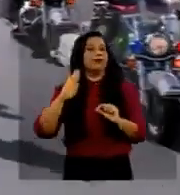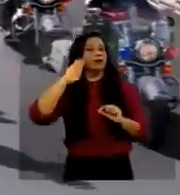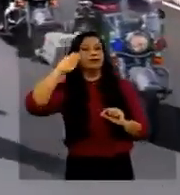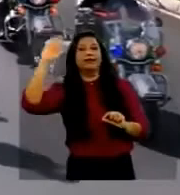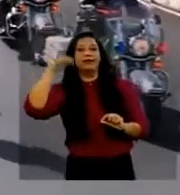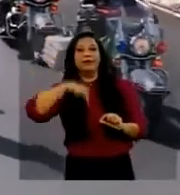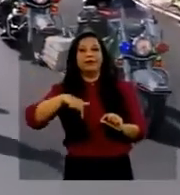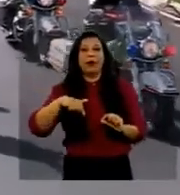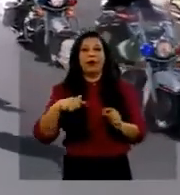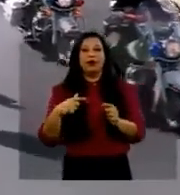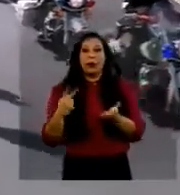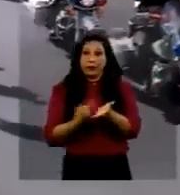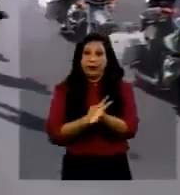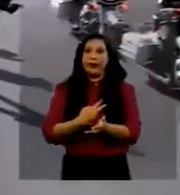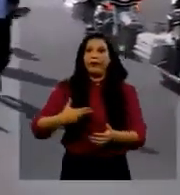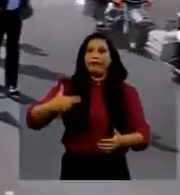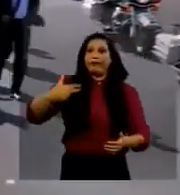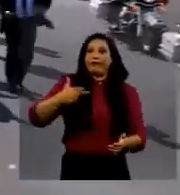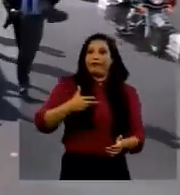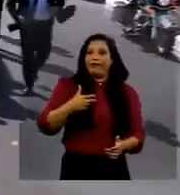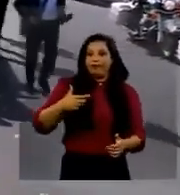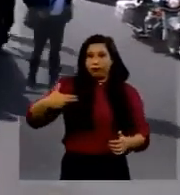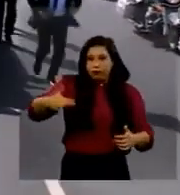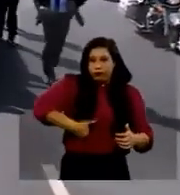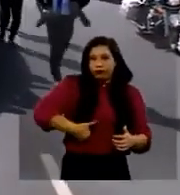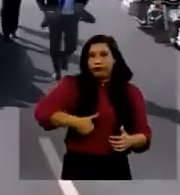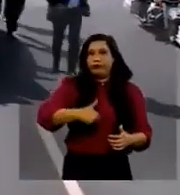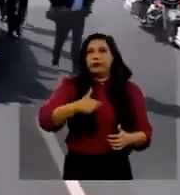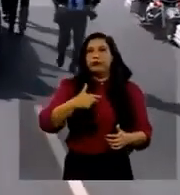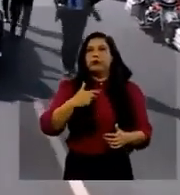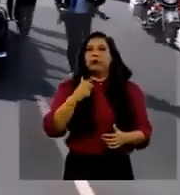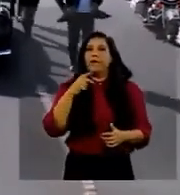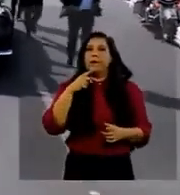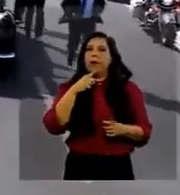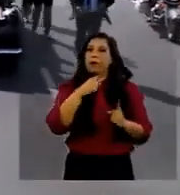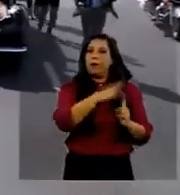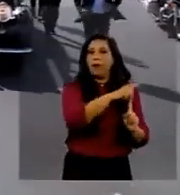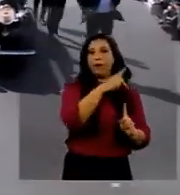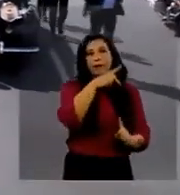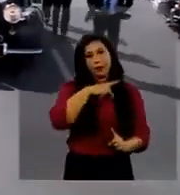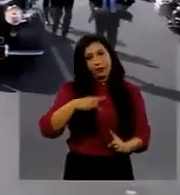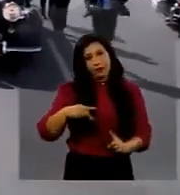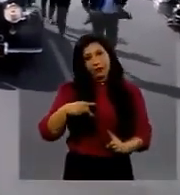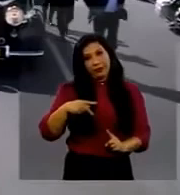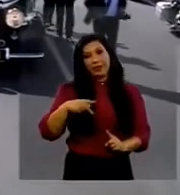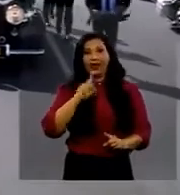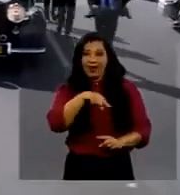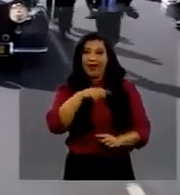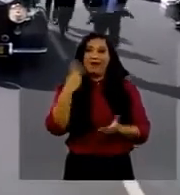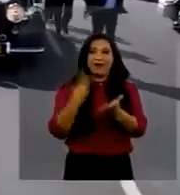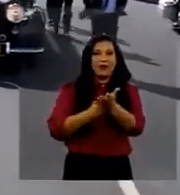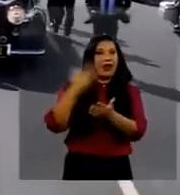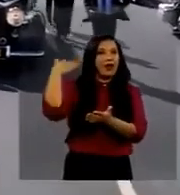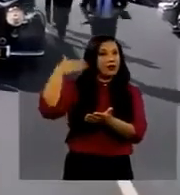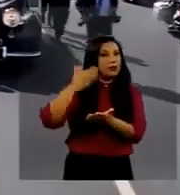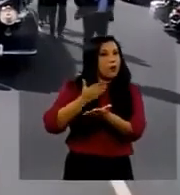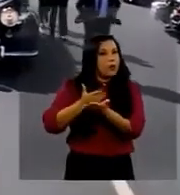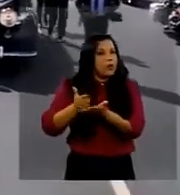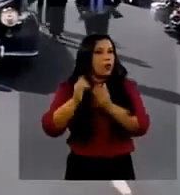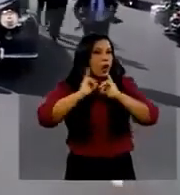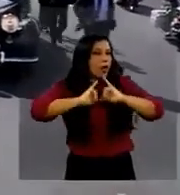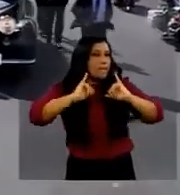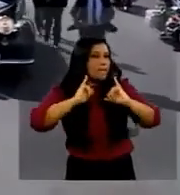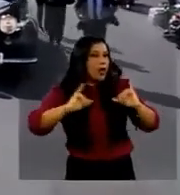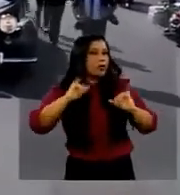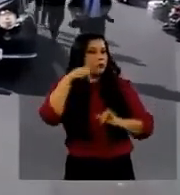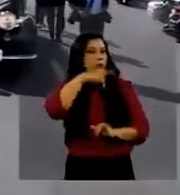um atentado contra o presidente, que foi atingido por uma facada ainda no início da campanha presidencial, ou